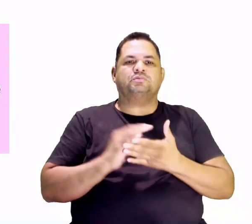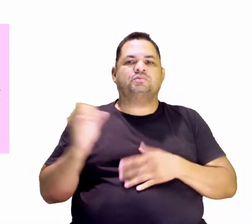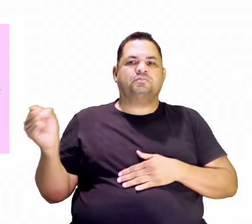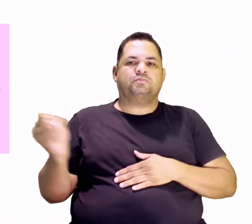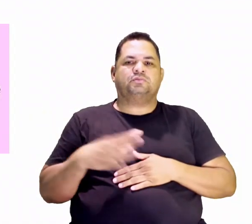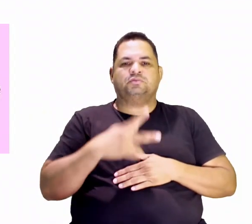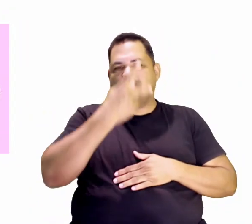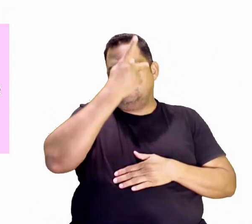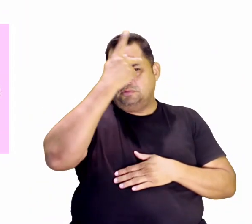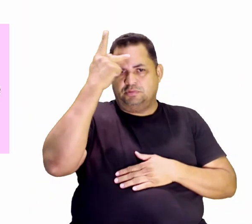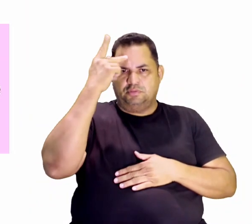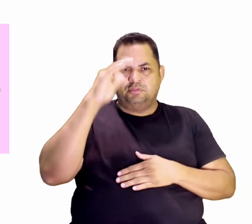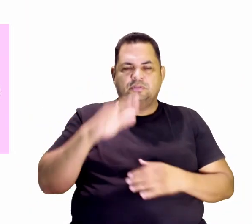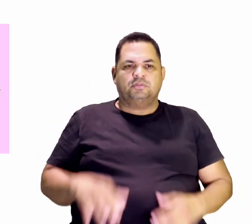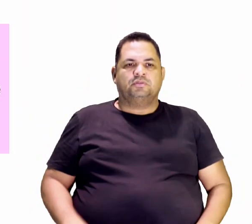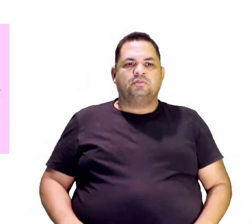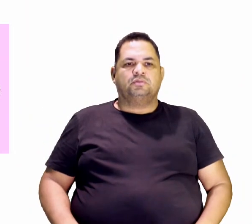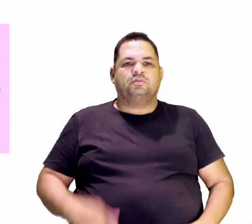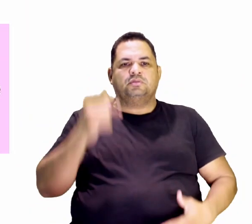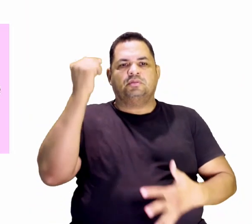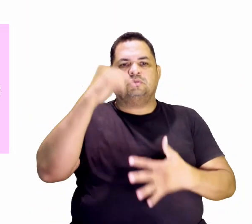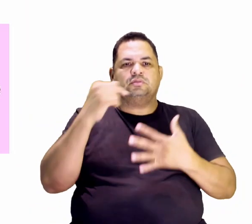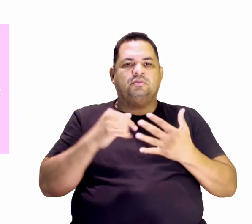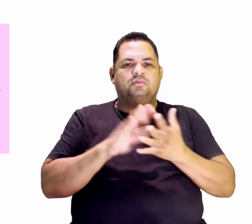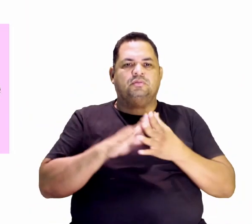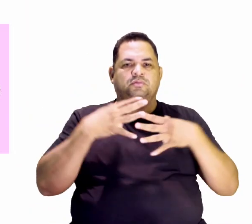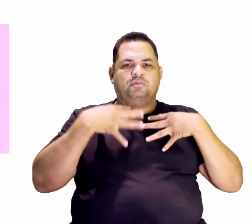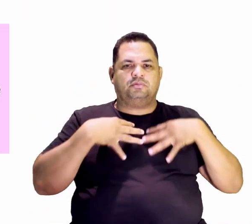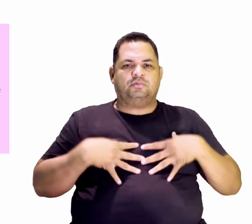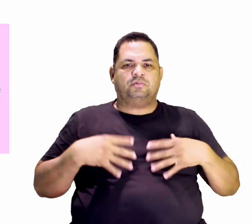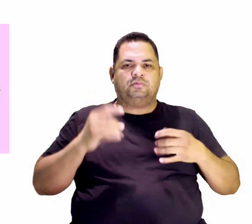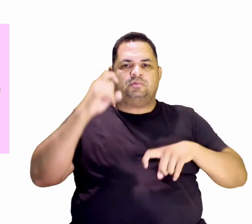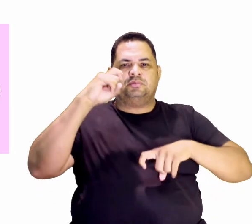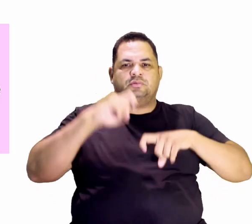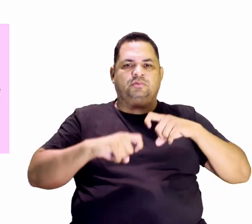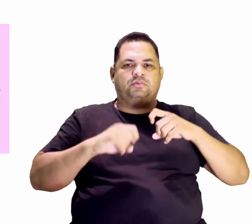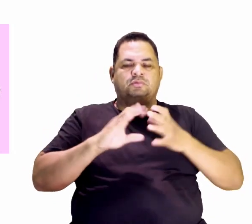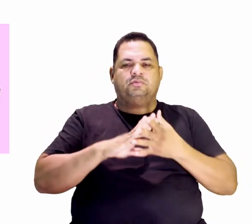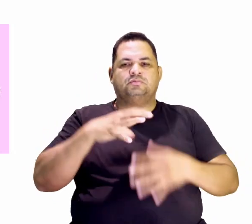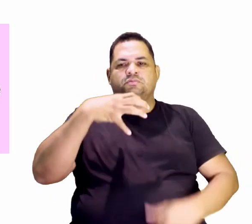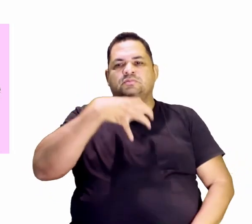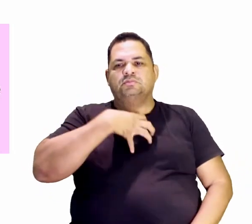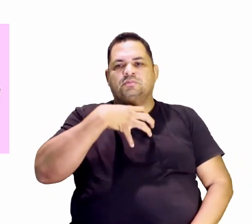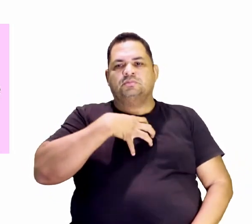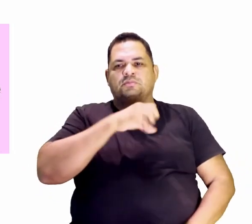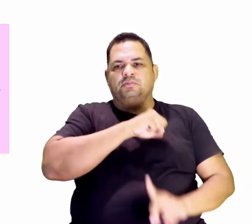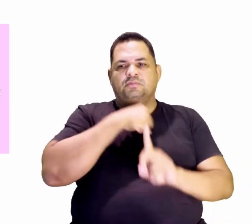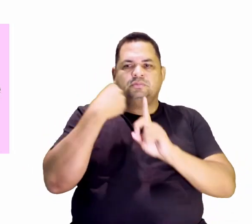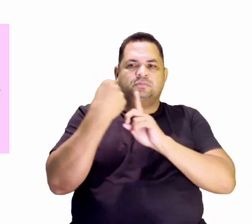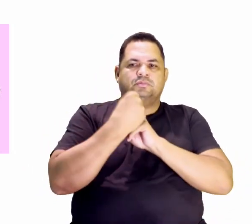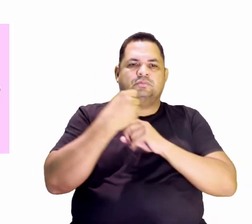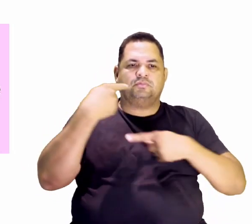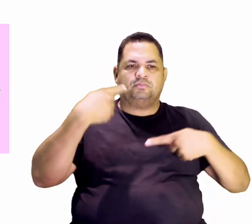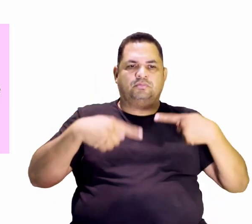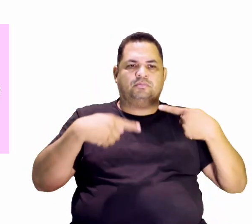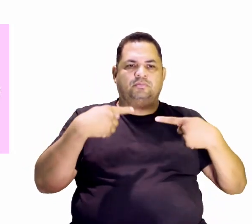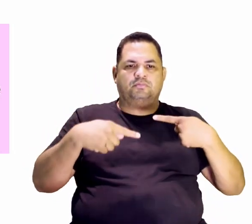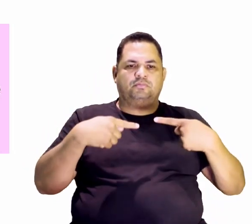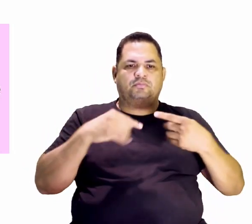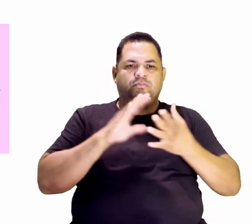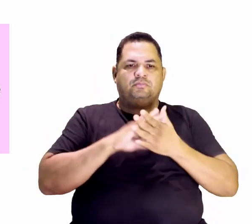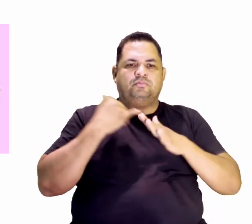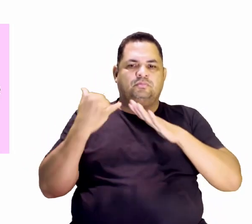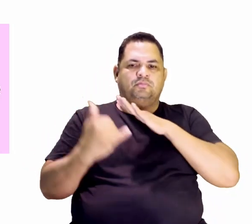saber. Aspectos fisiológicos, sexuais, afetivos, sociais,